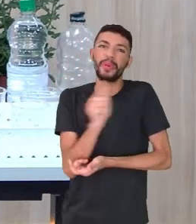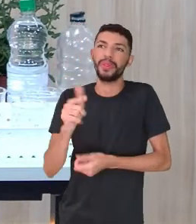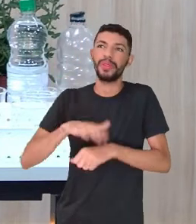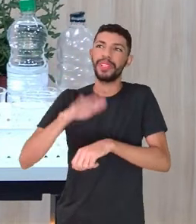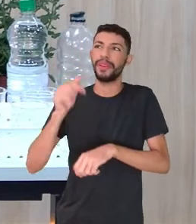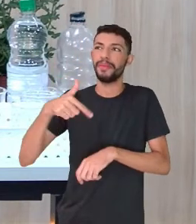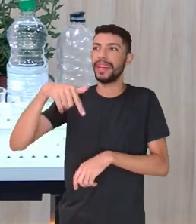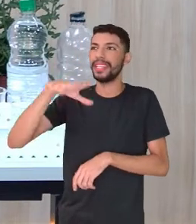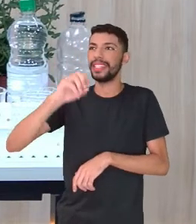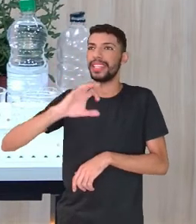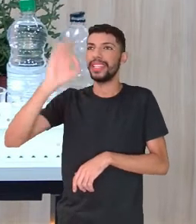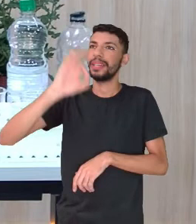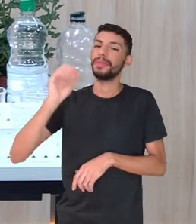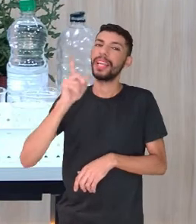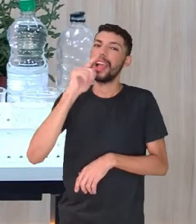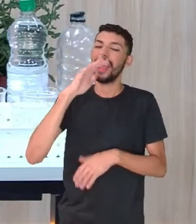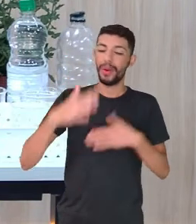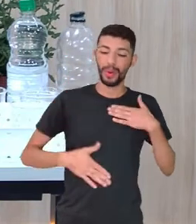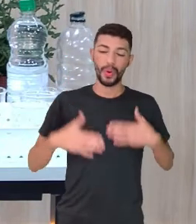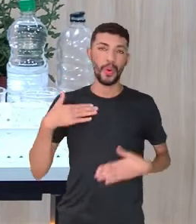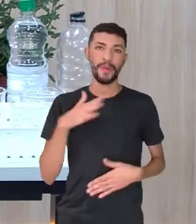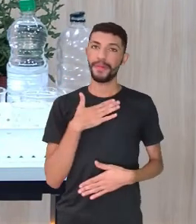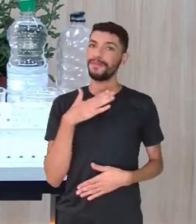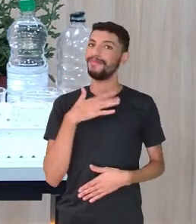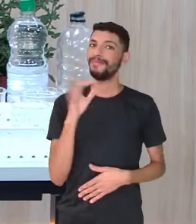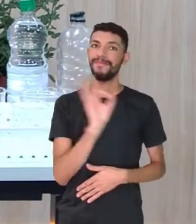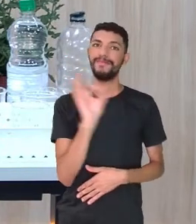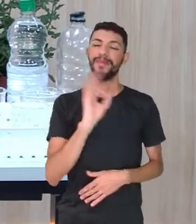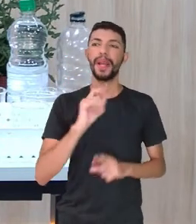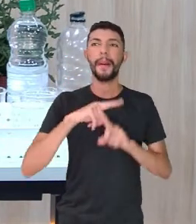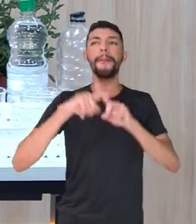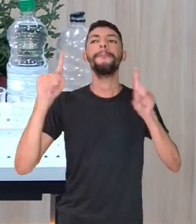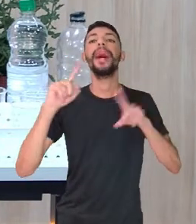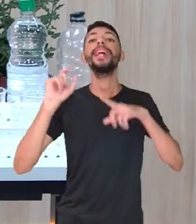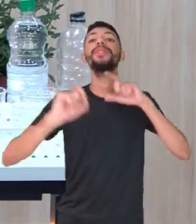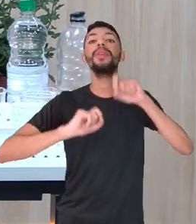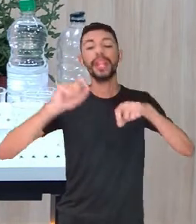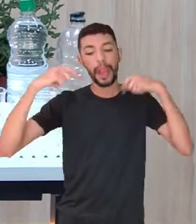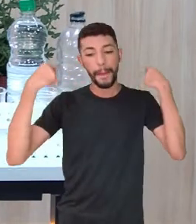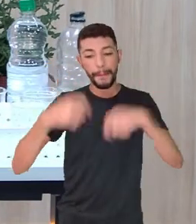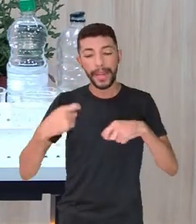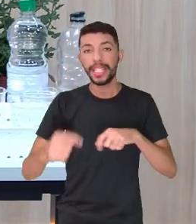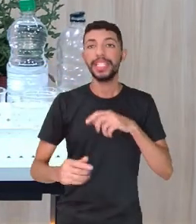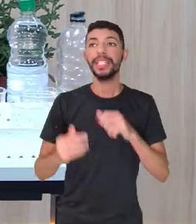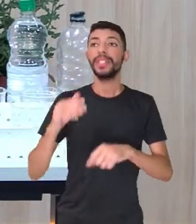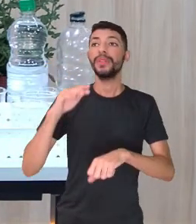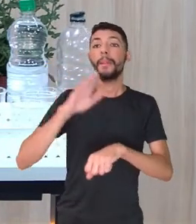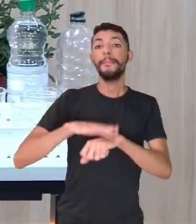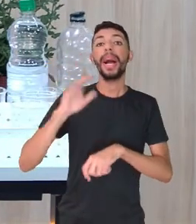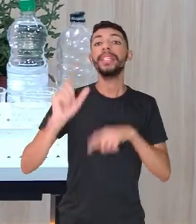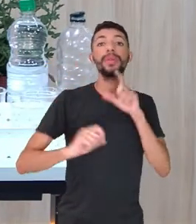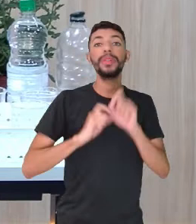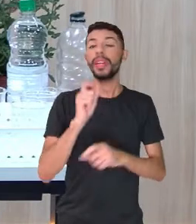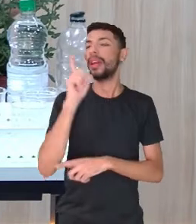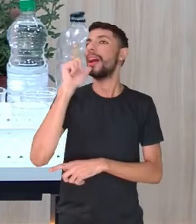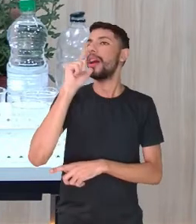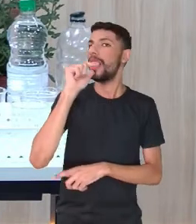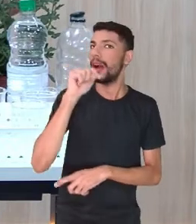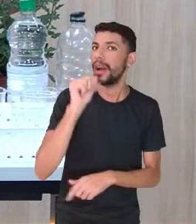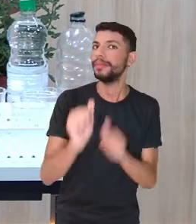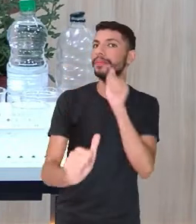água no meu corpo, não é, pessoal? Mas para isso eu vou ter que começar a me hidratar mais para tentar, não